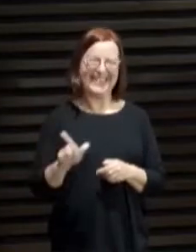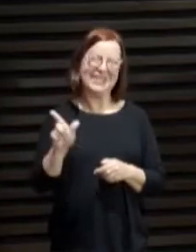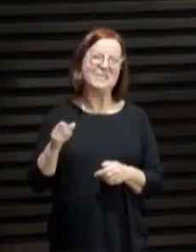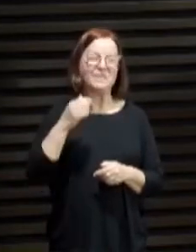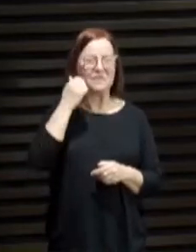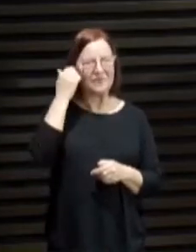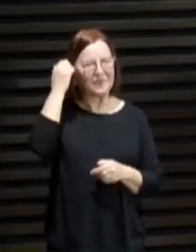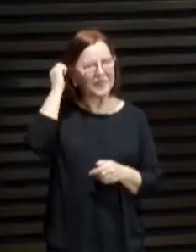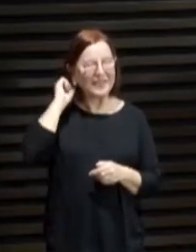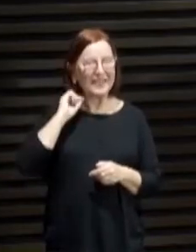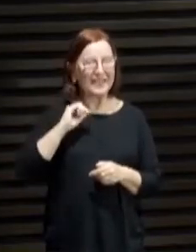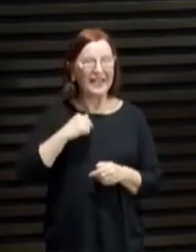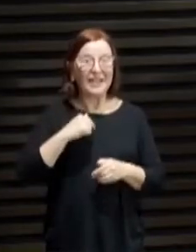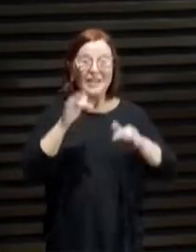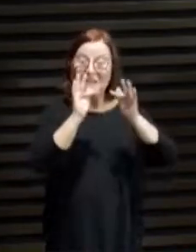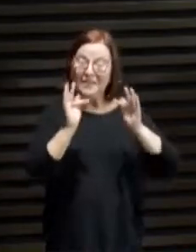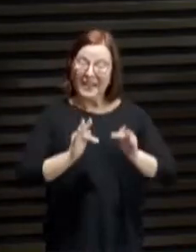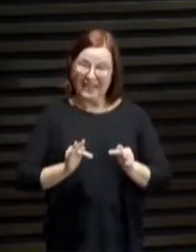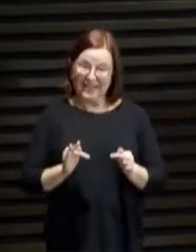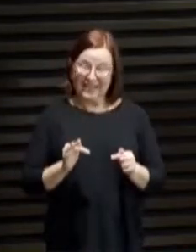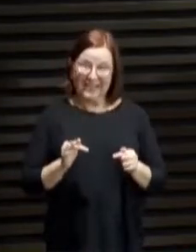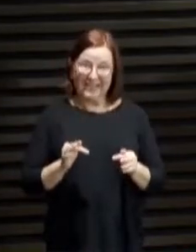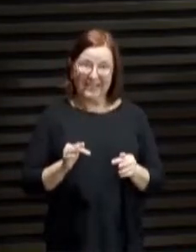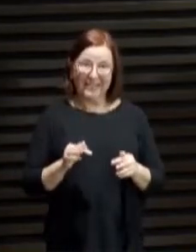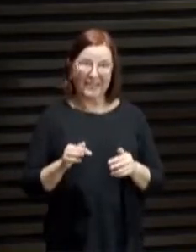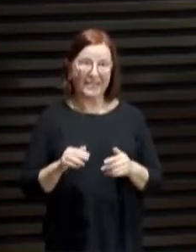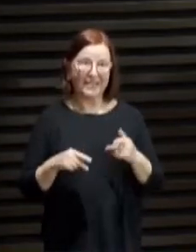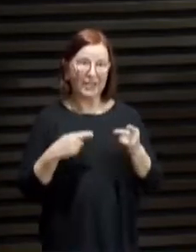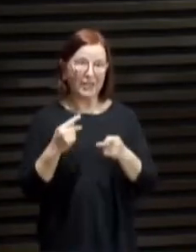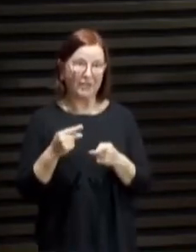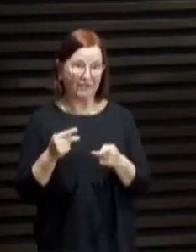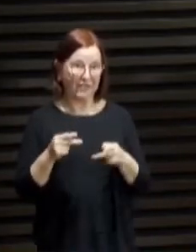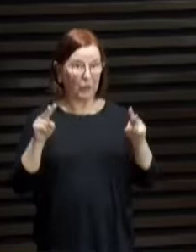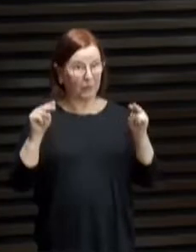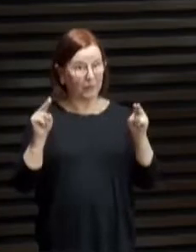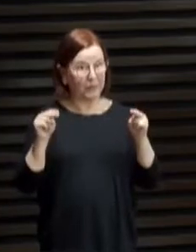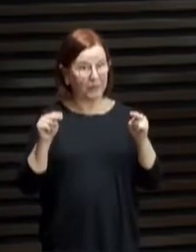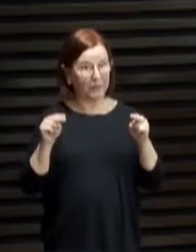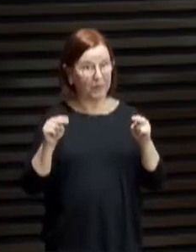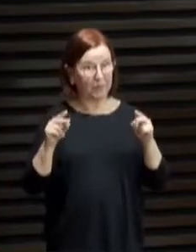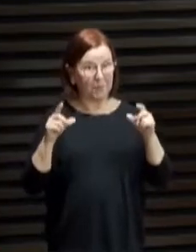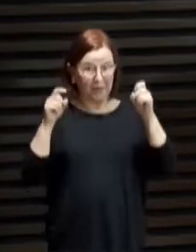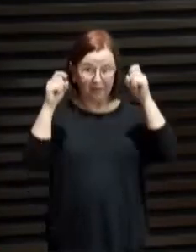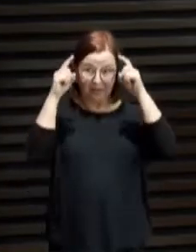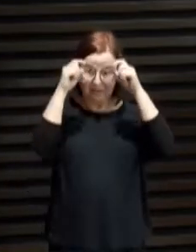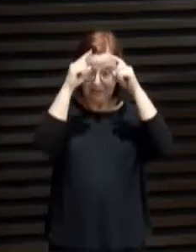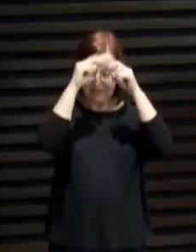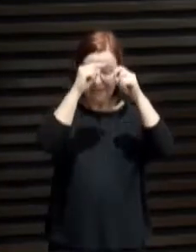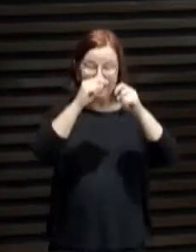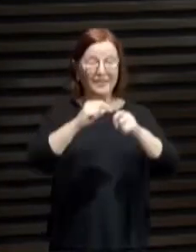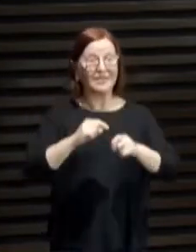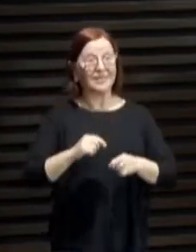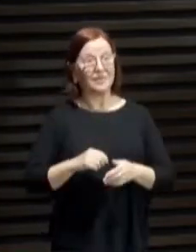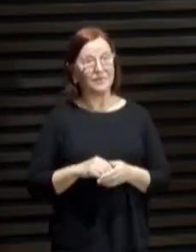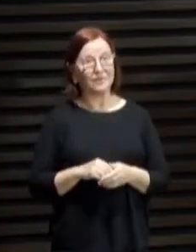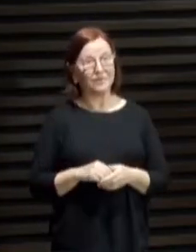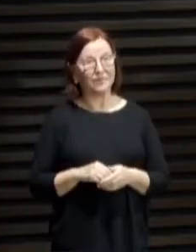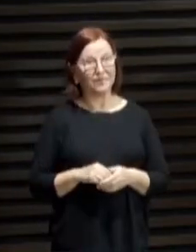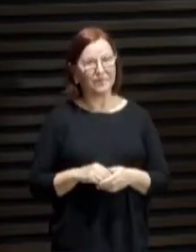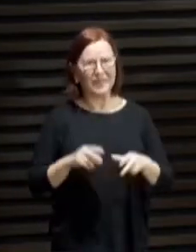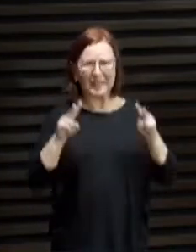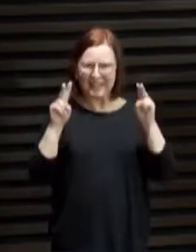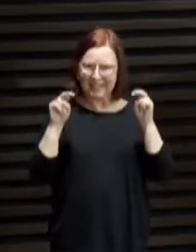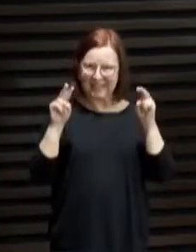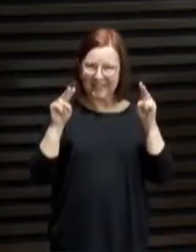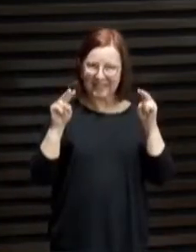Fiquei muito feliz de poder falar sobre um tema que é caro, mas é difícil de falar sobre ele. É um tema